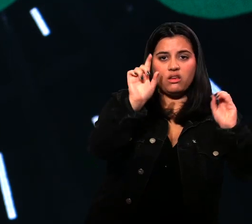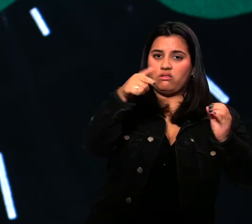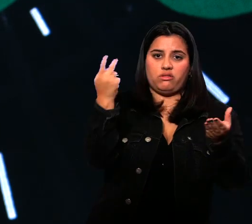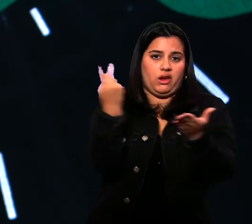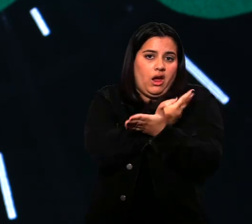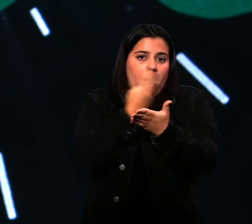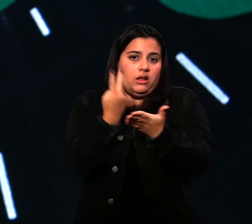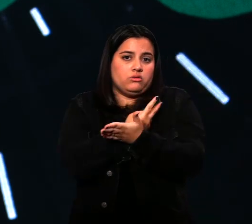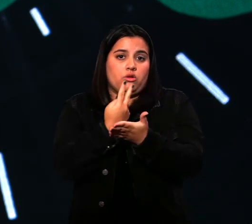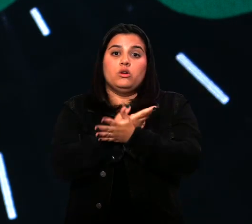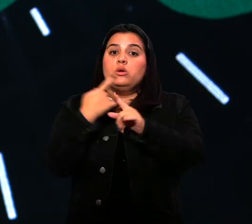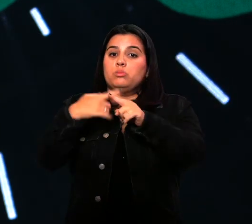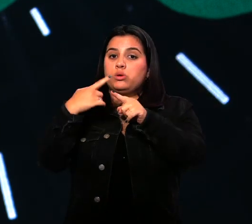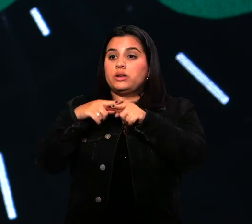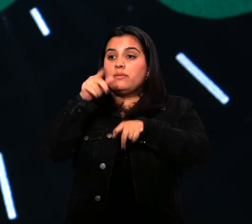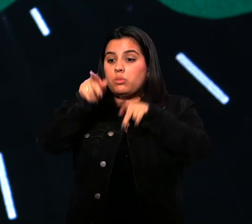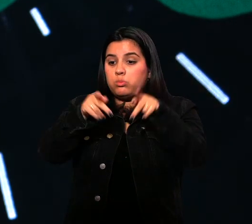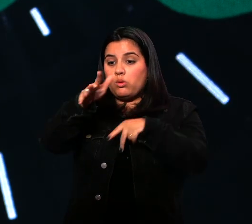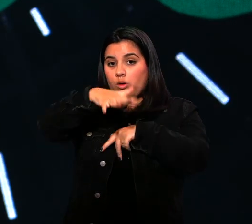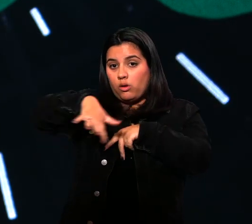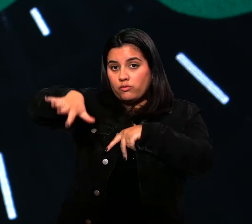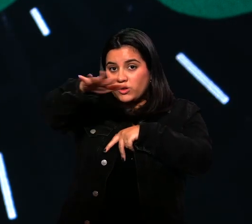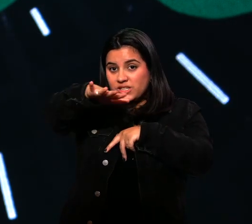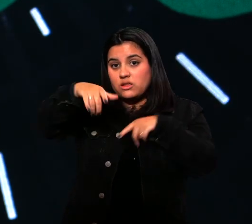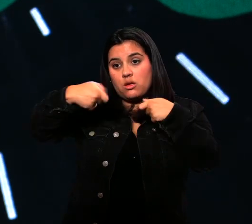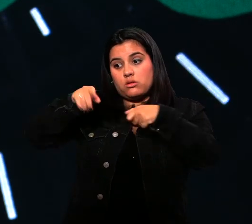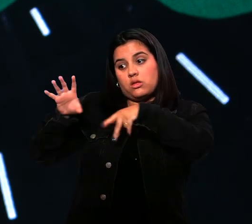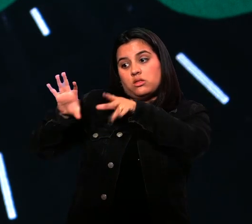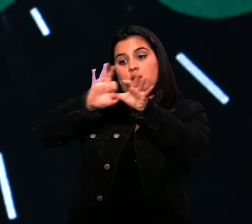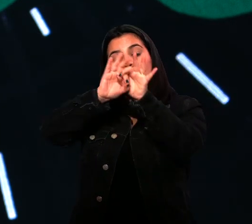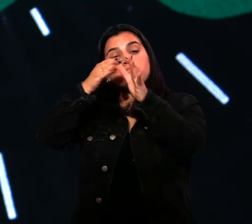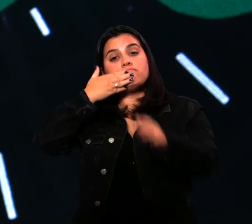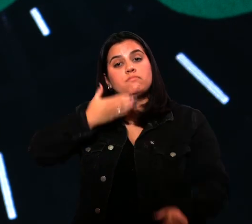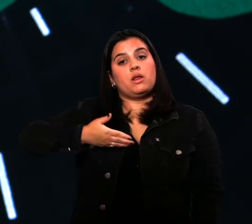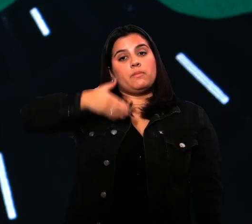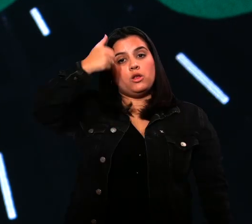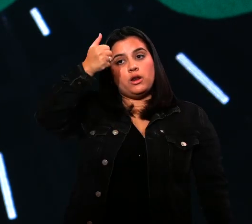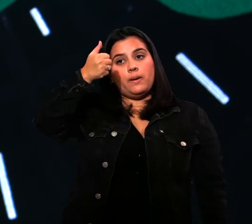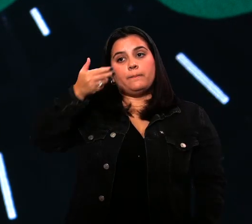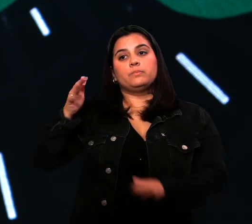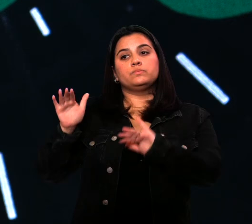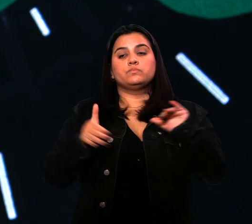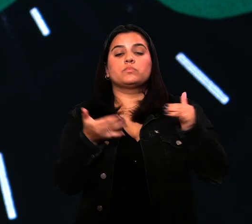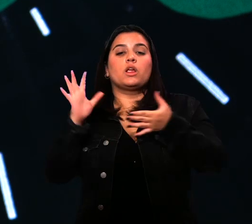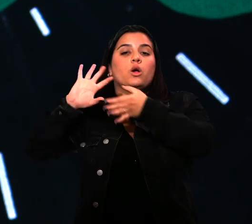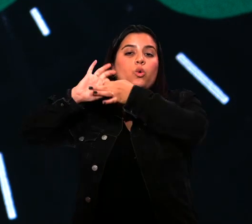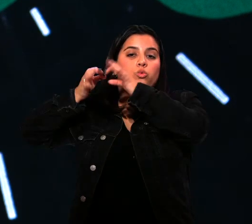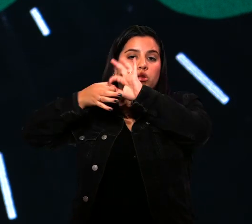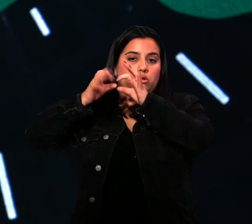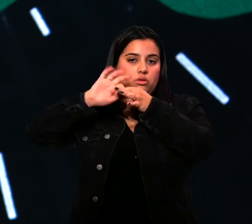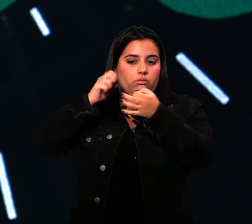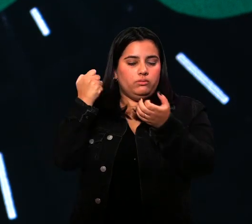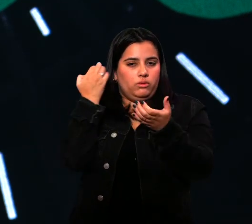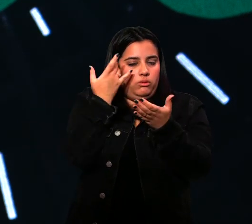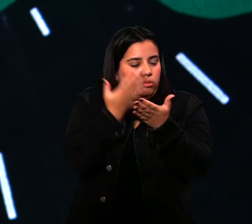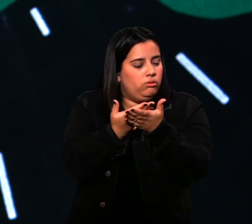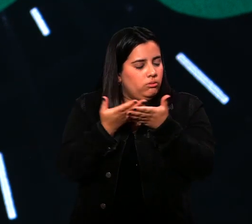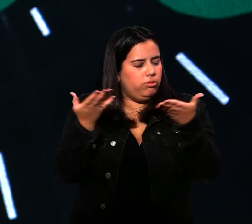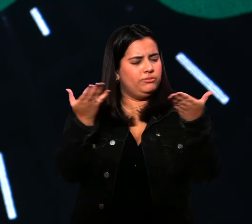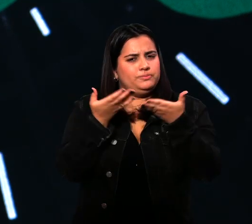reúne para melhorar as pessoas. E sabe, contextualizando para os nossos dias, quando a igreja se